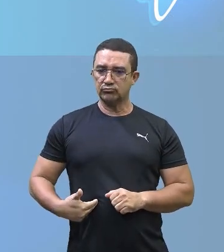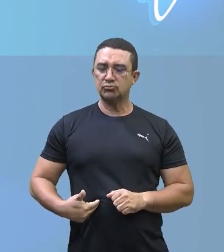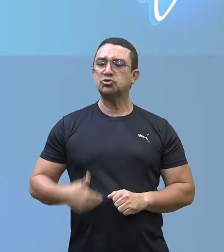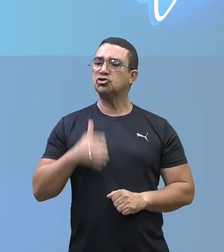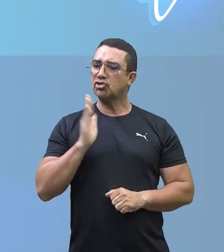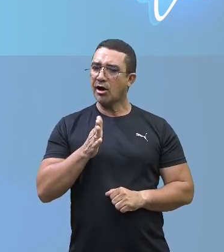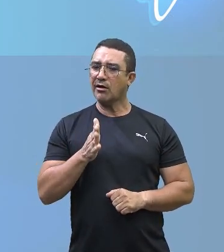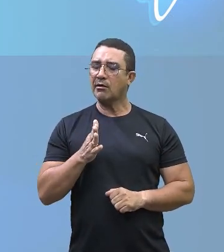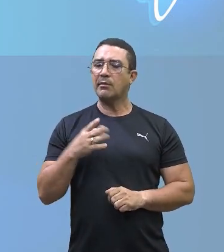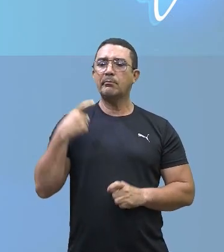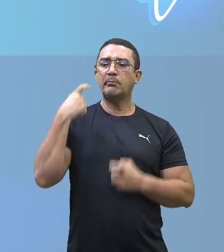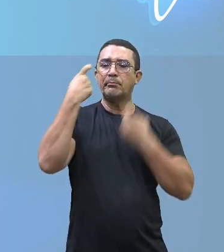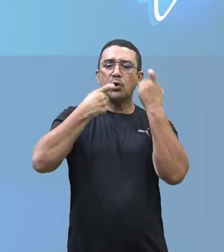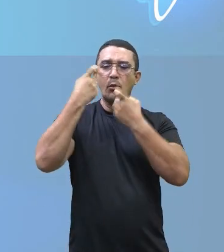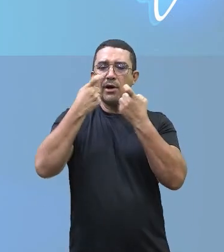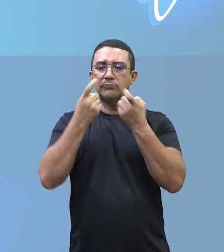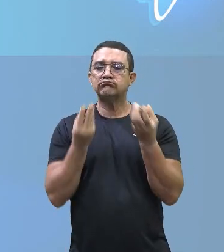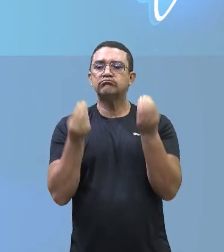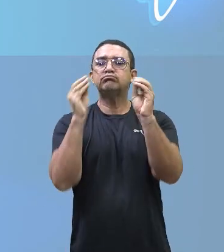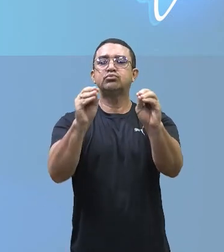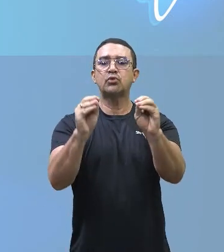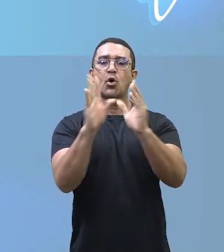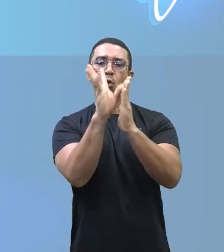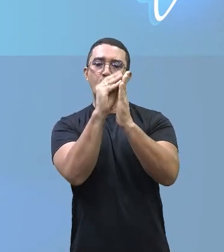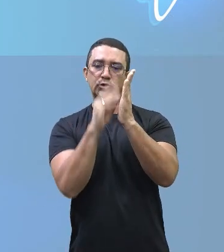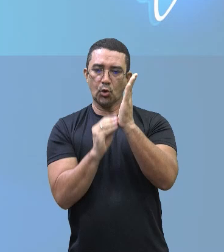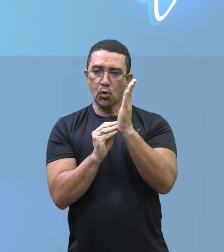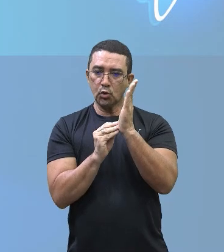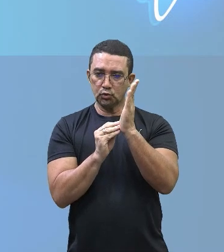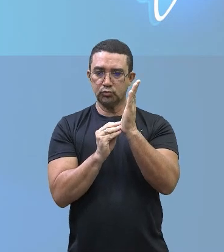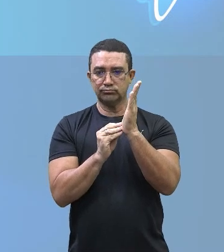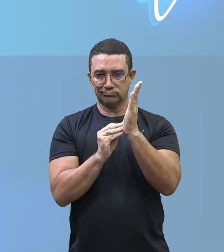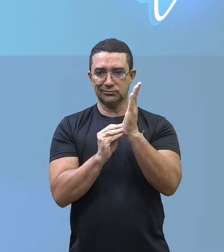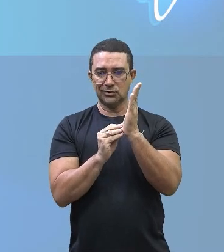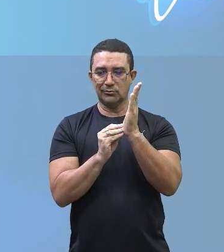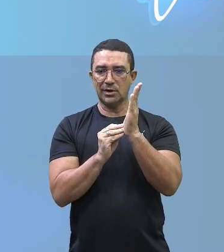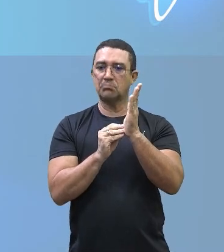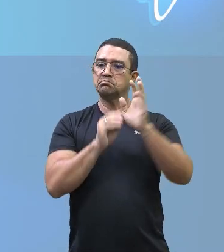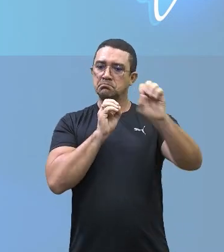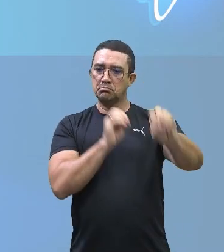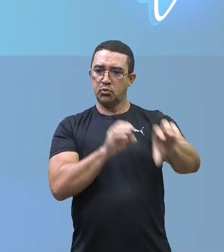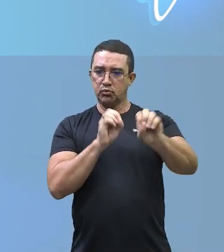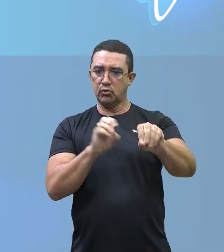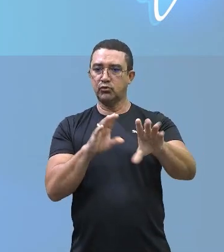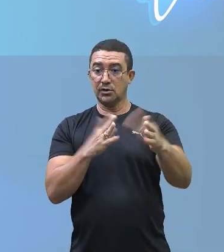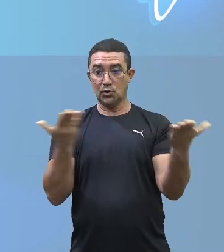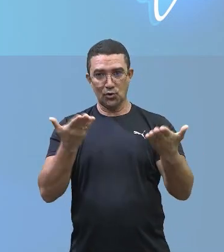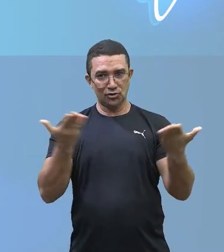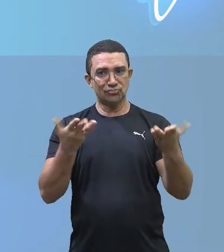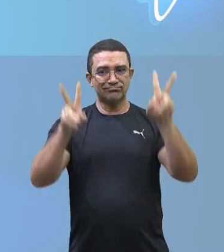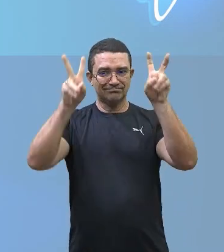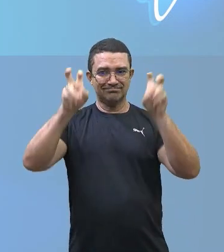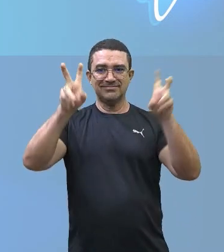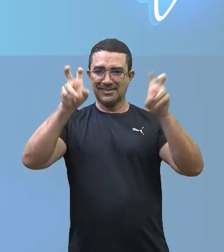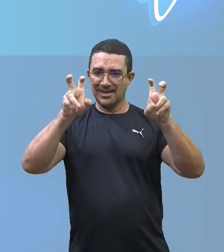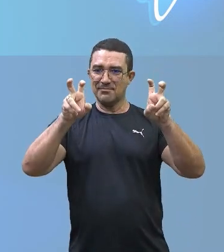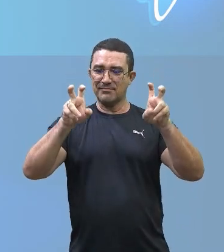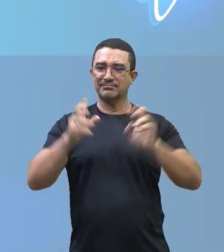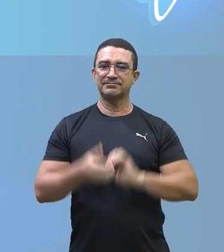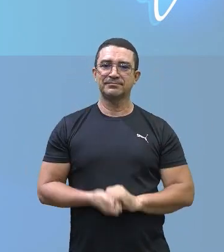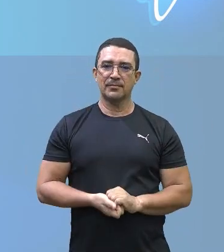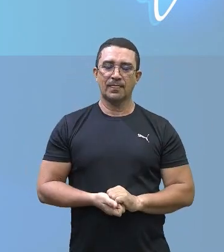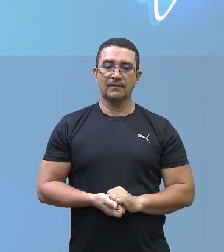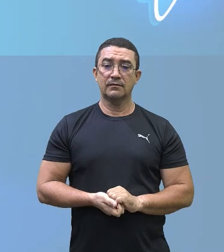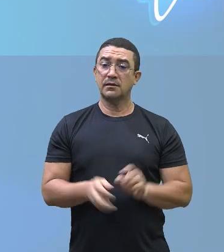de colocar esse conteúdo, tanto é que hoje nós estamos falando sobre esse tema aqui com vocês. Exatamente. Certo? E é um tema também que ele vem